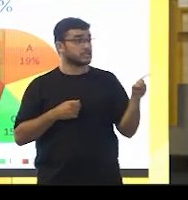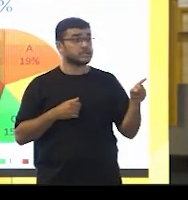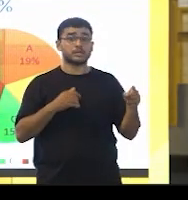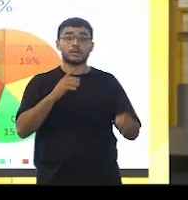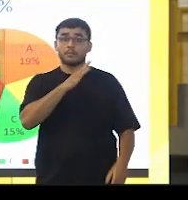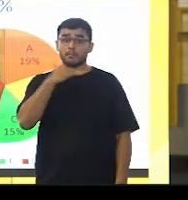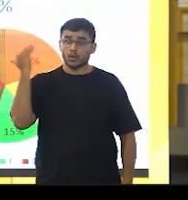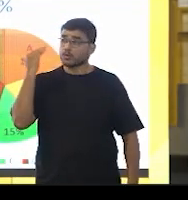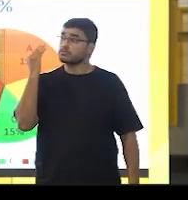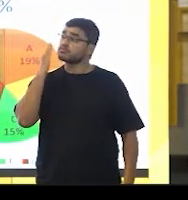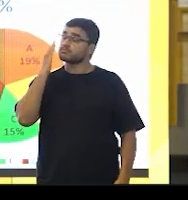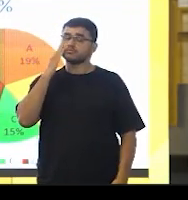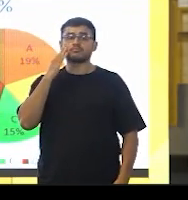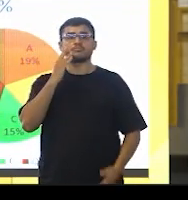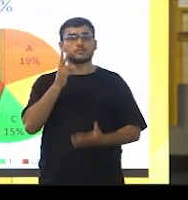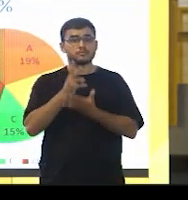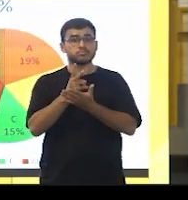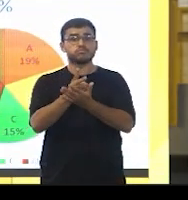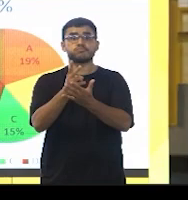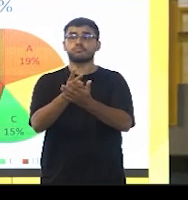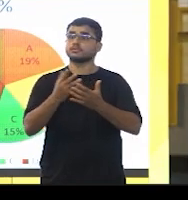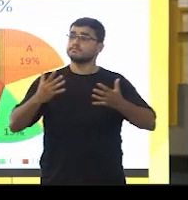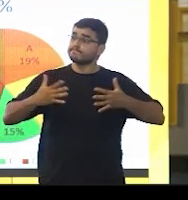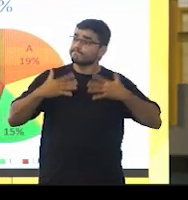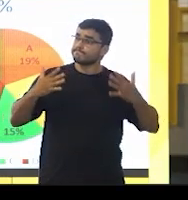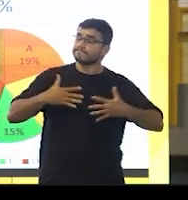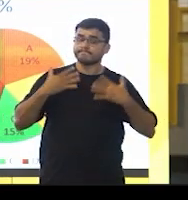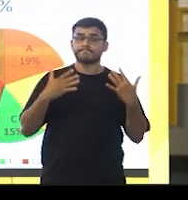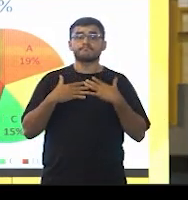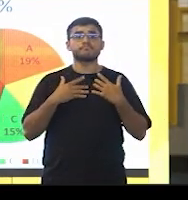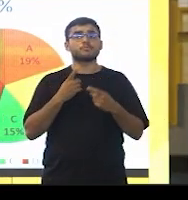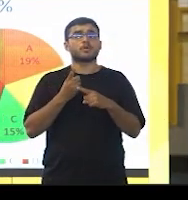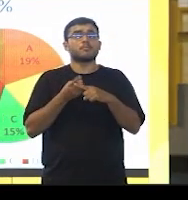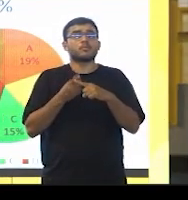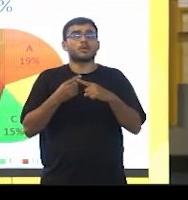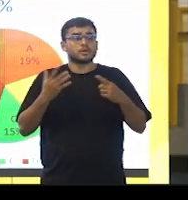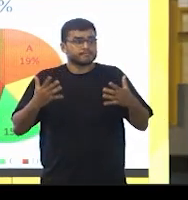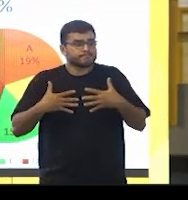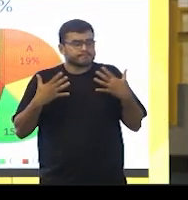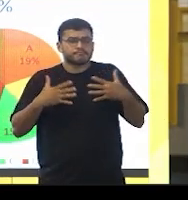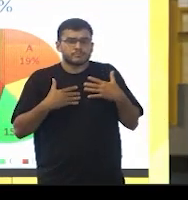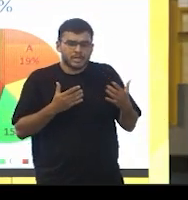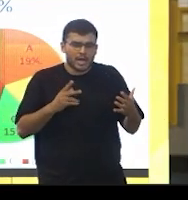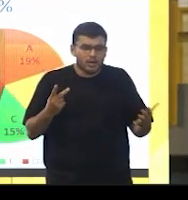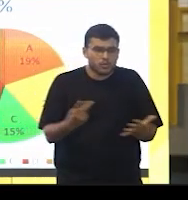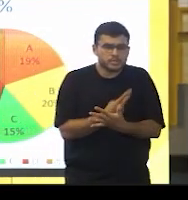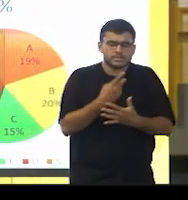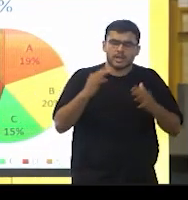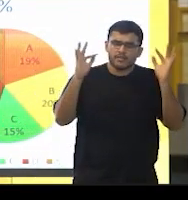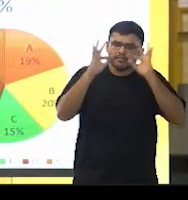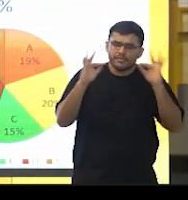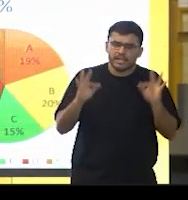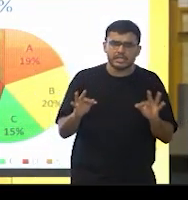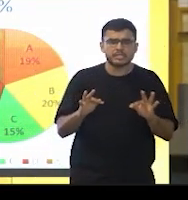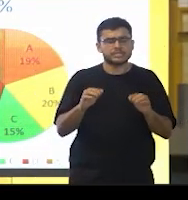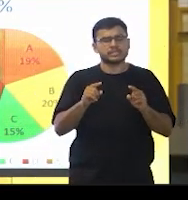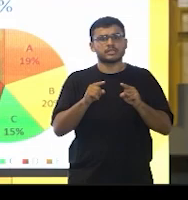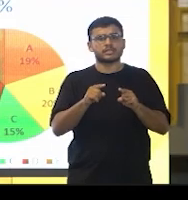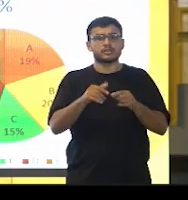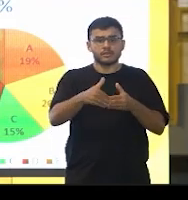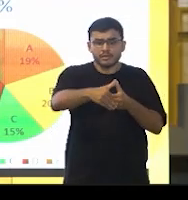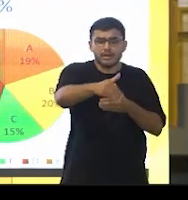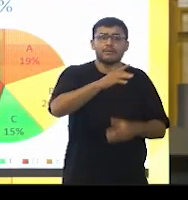da morte, ele se mantém alegre. Por que ele se mantém alegre diante da morte? Porque diz o